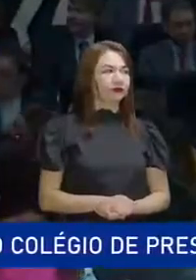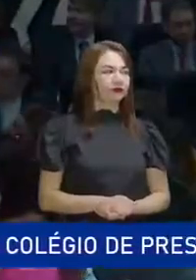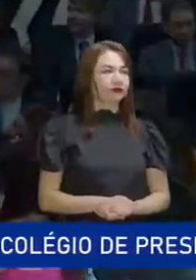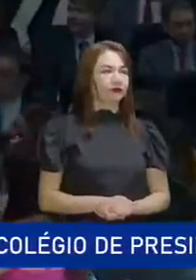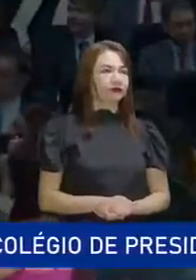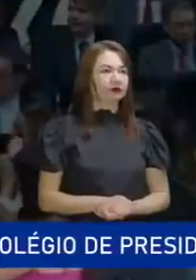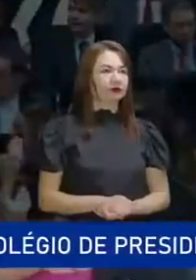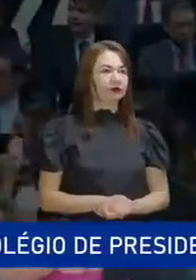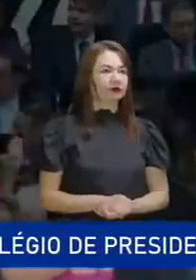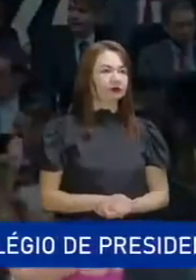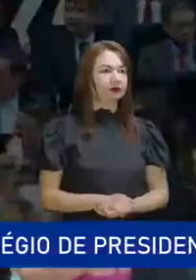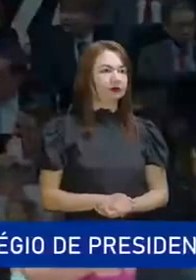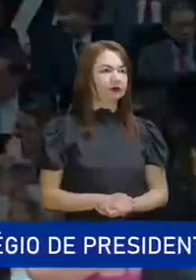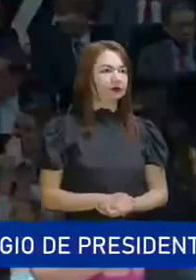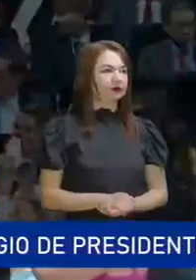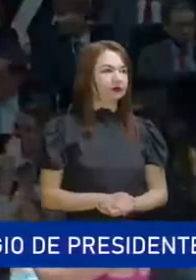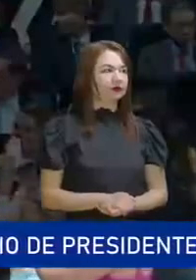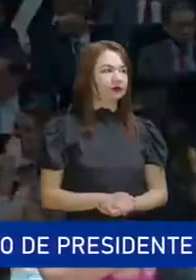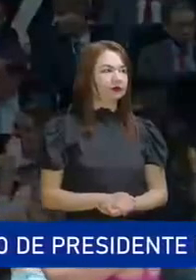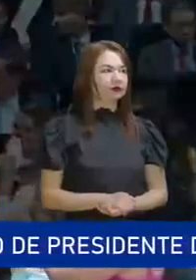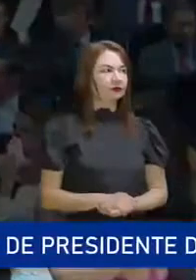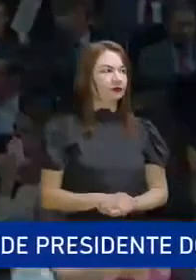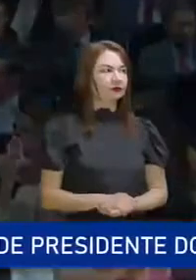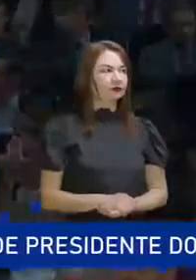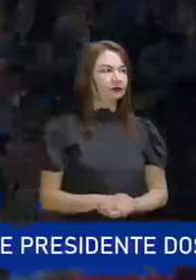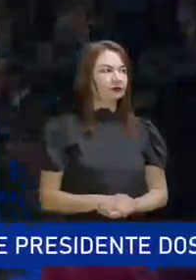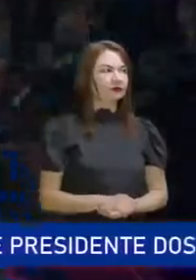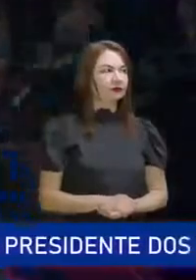Eles usam uma canga vermelha.